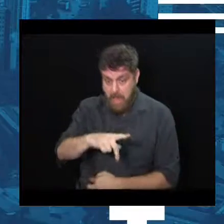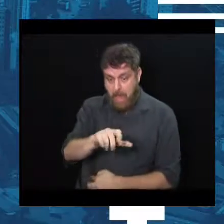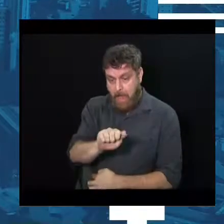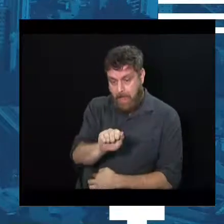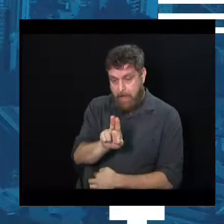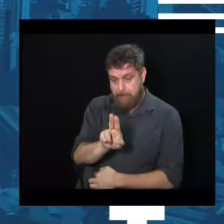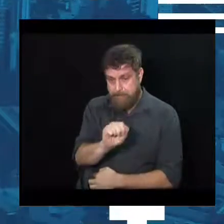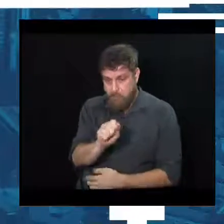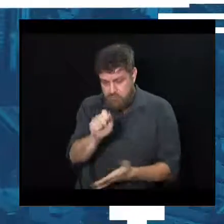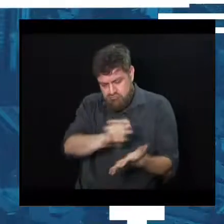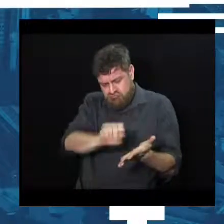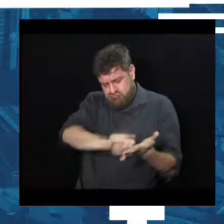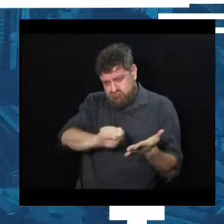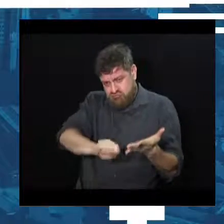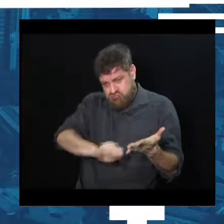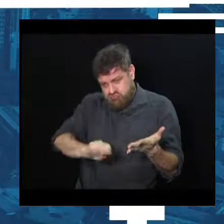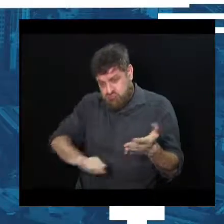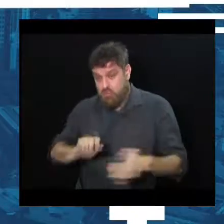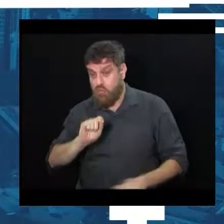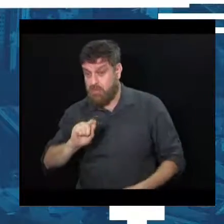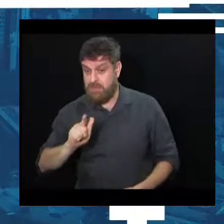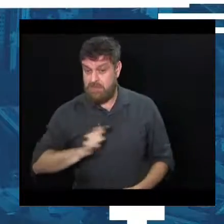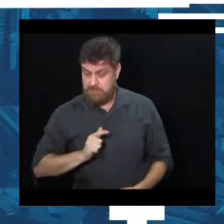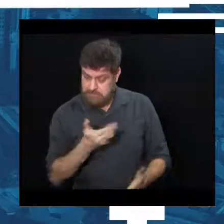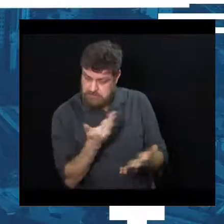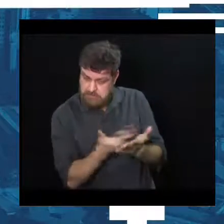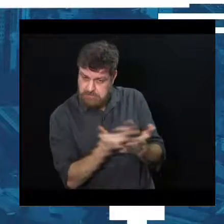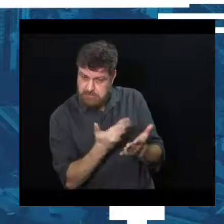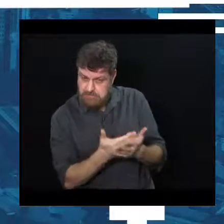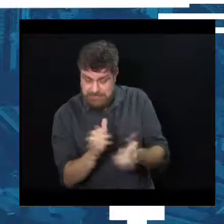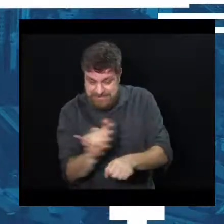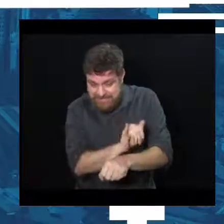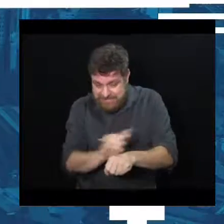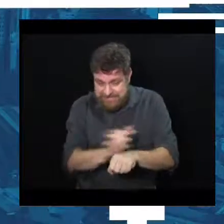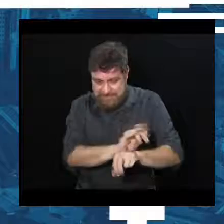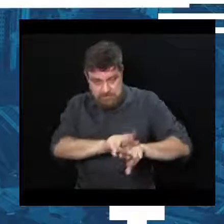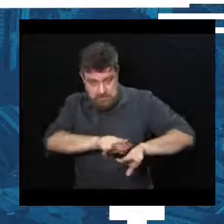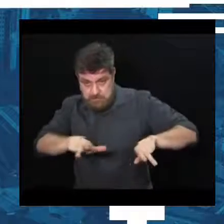Tagliavini, escreveu: encontra-se em estudos outras